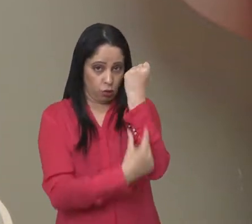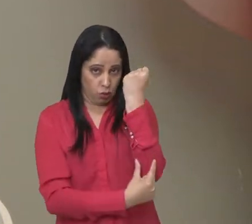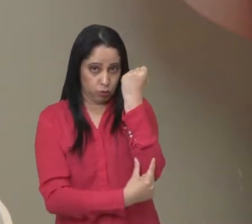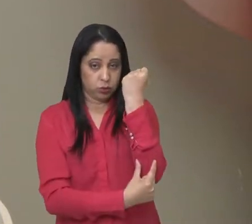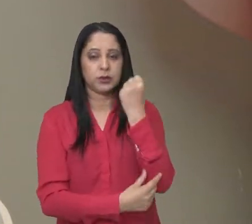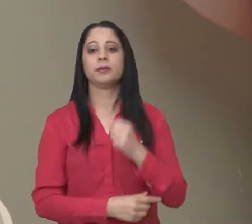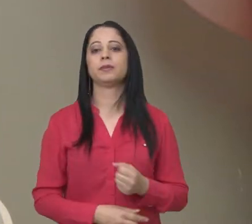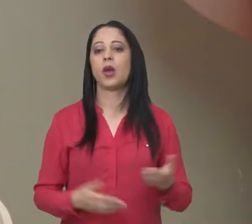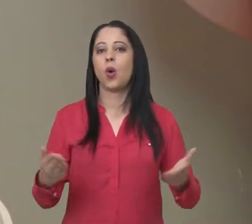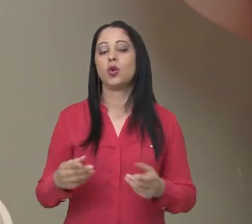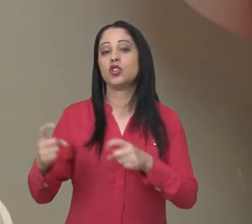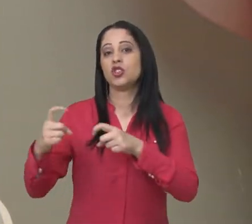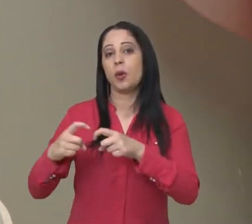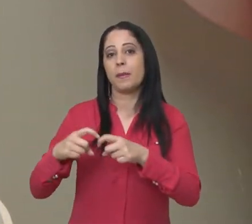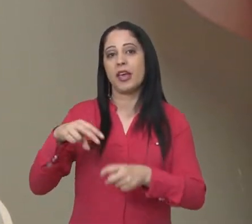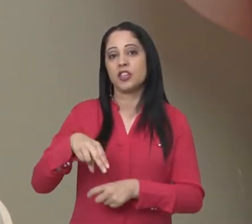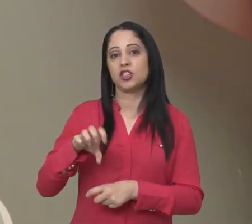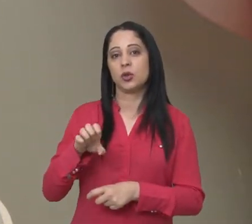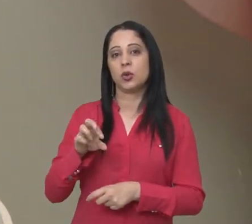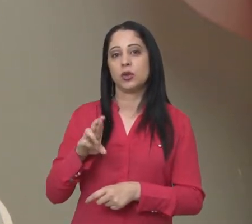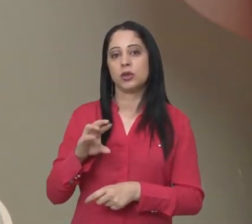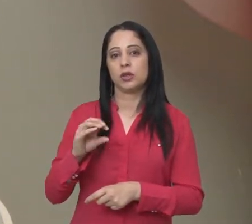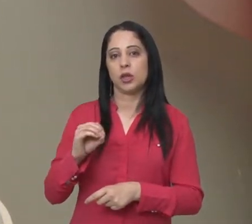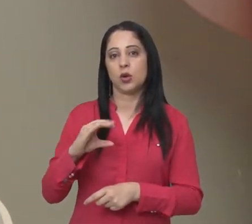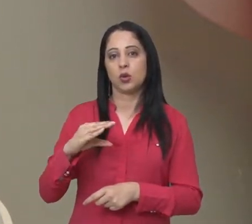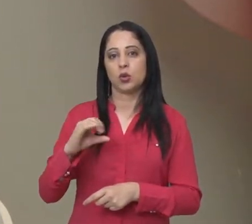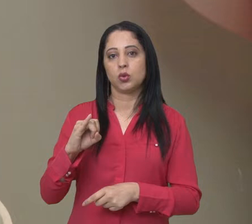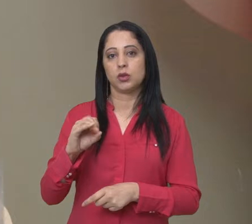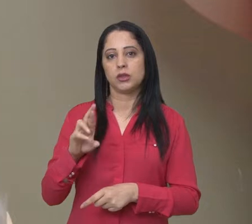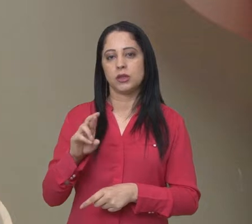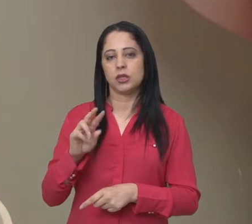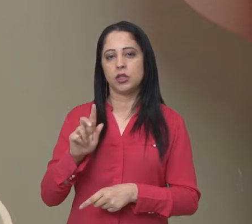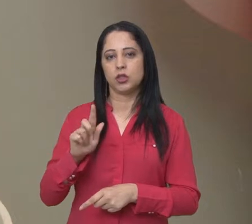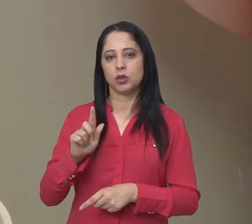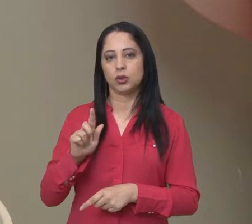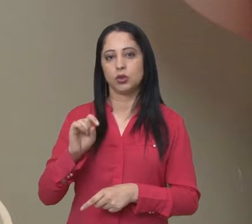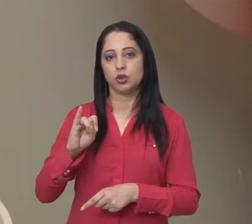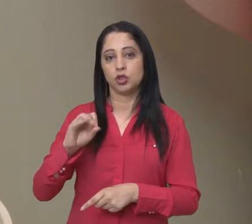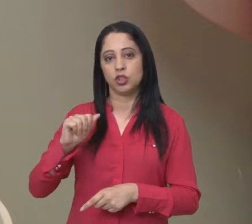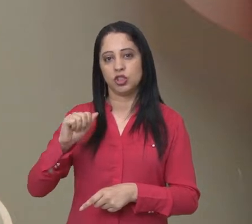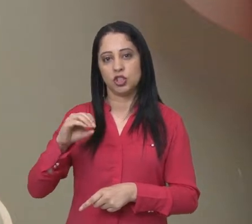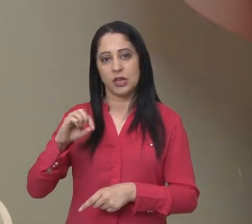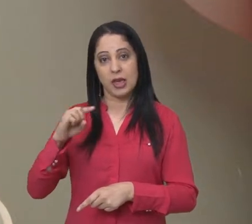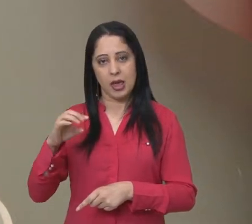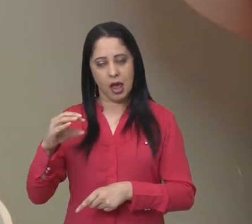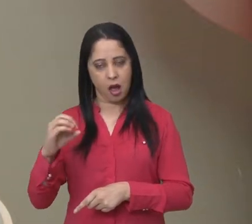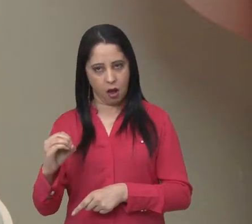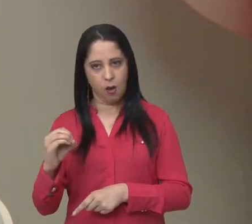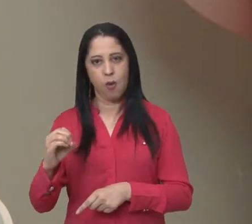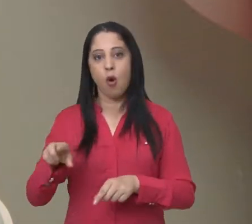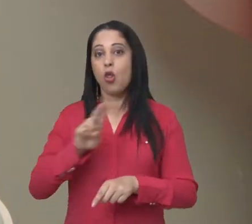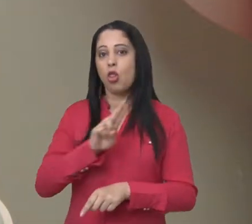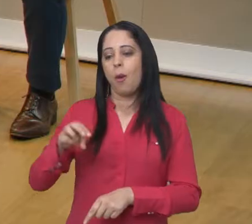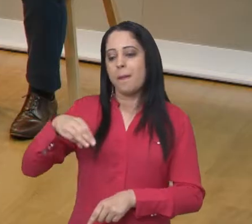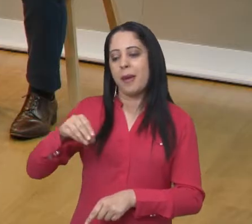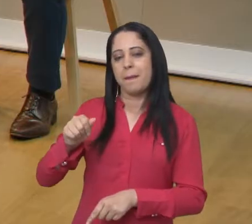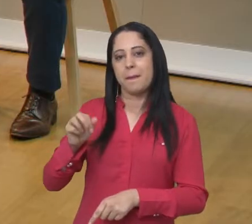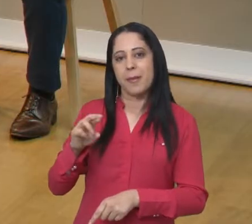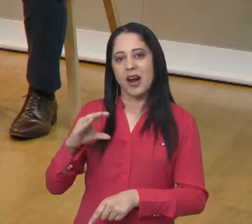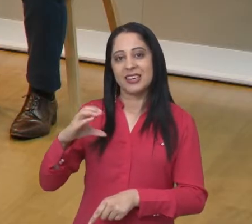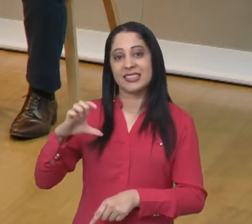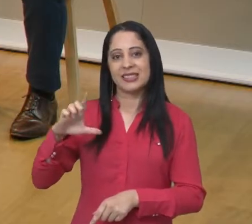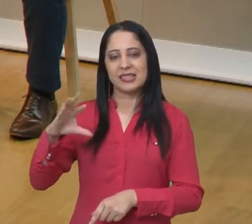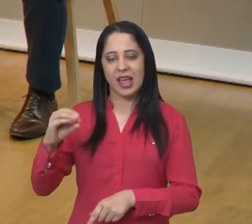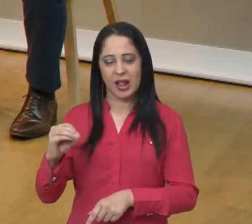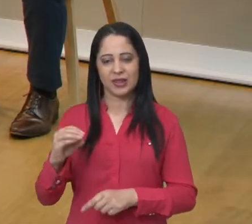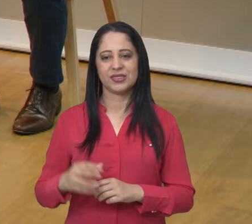recebemos no nosso estúdio o neurocirurgião, especialista também em cirurgia da coluna, Dr. Marcelo Felipe. Tudo